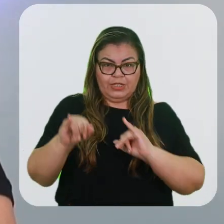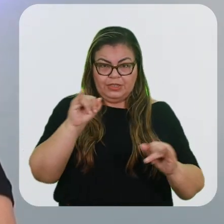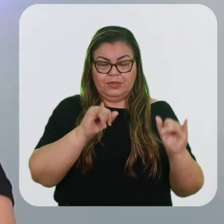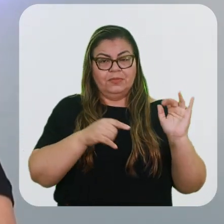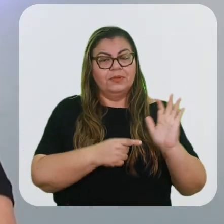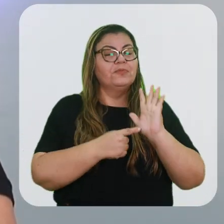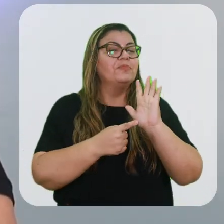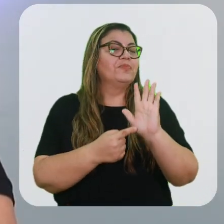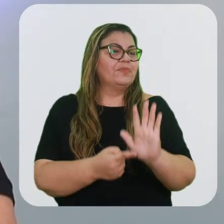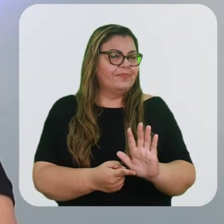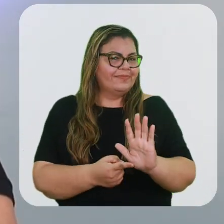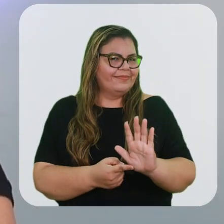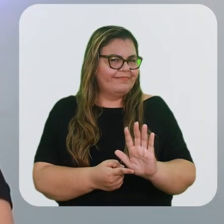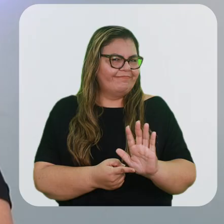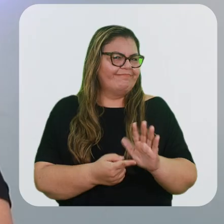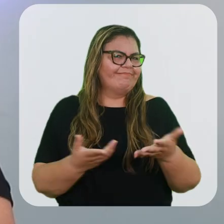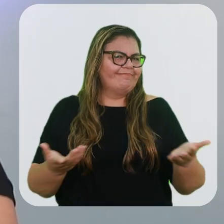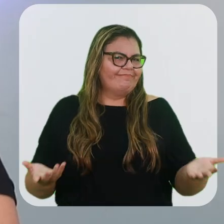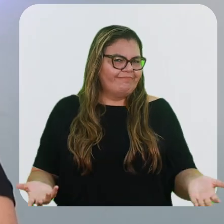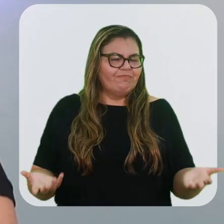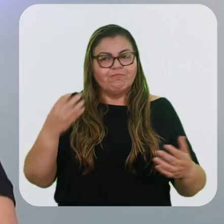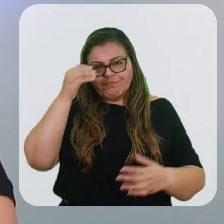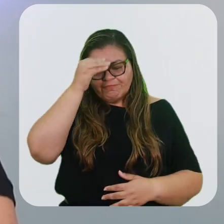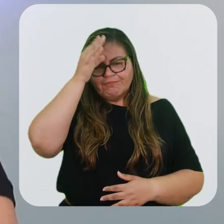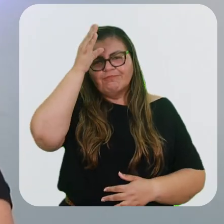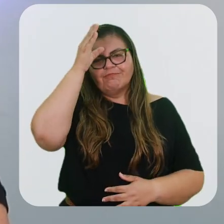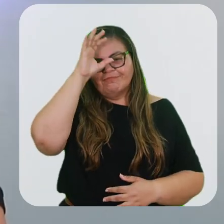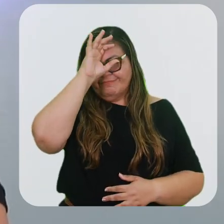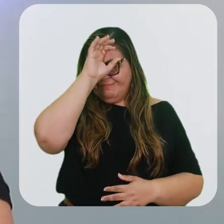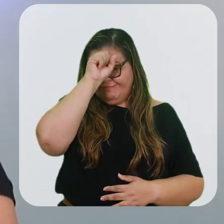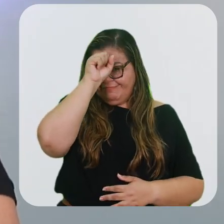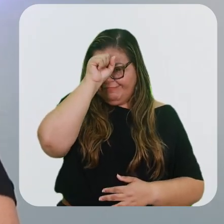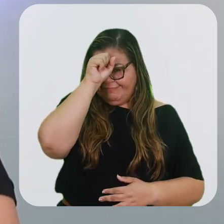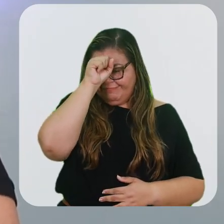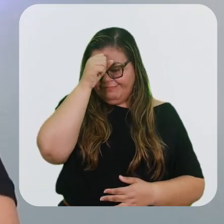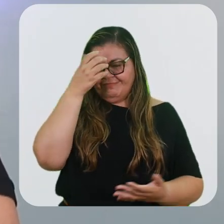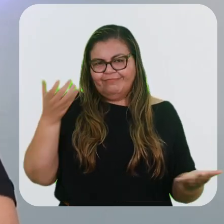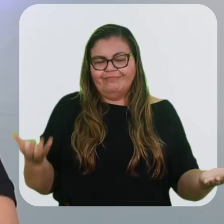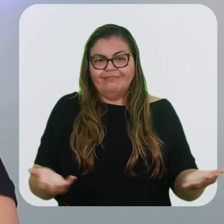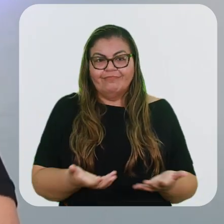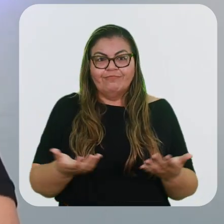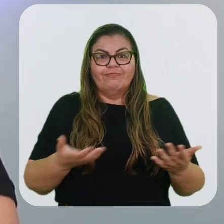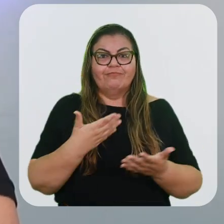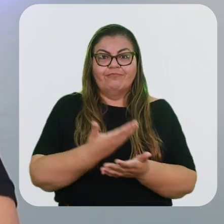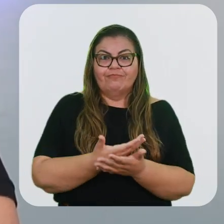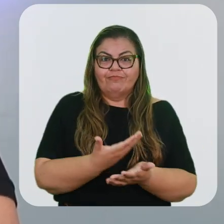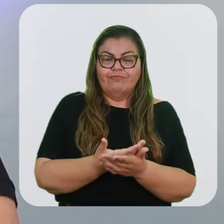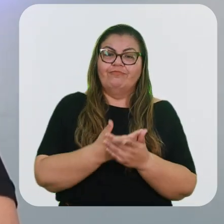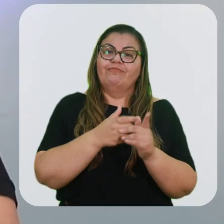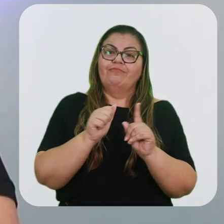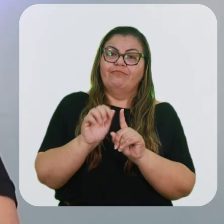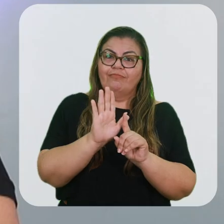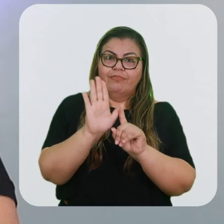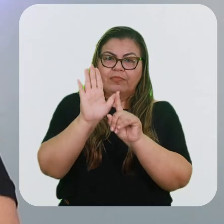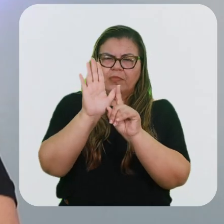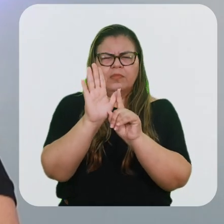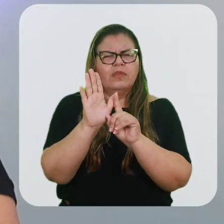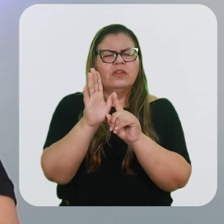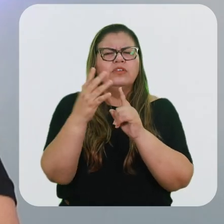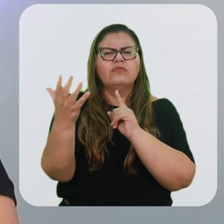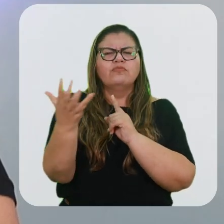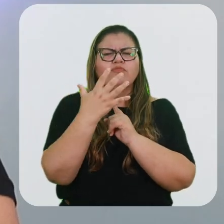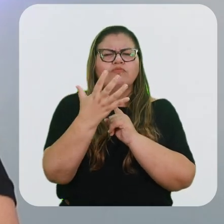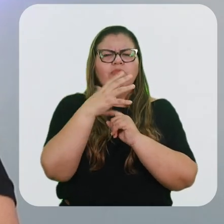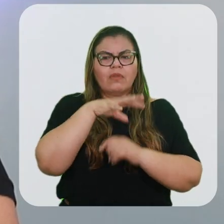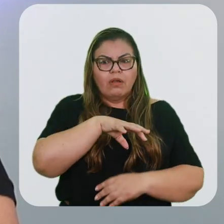te ensinar, para te oferecer de conhecimento. Nós vamos falar sobre estudo dos gases, de que maneira isso pode